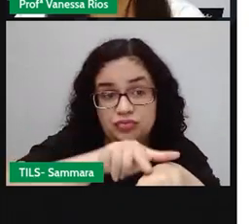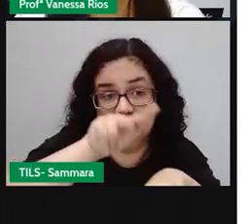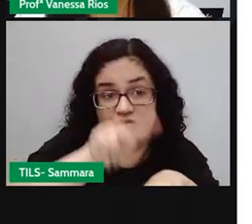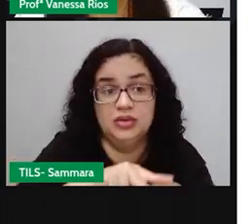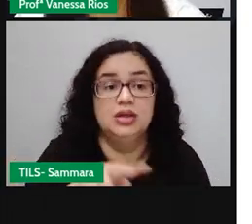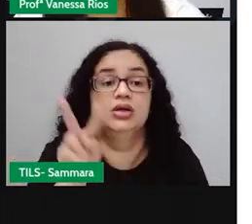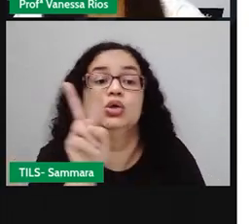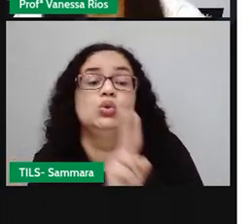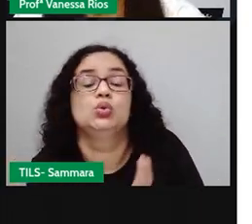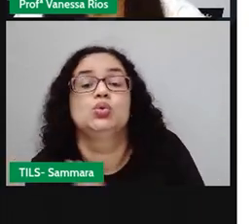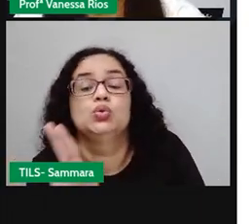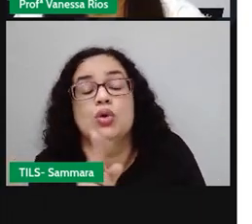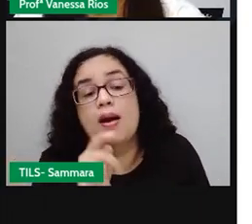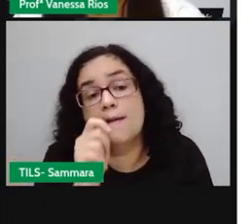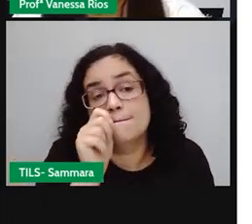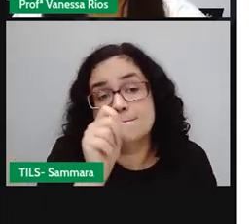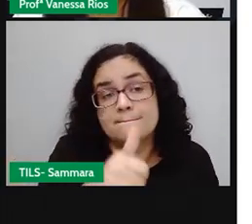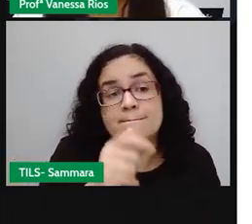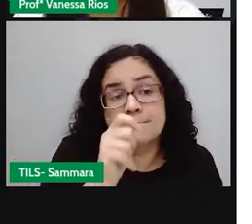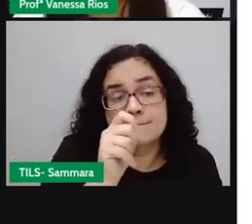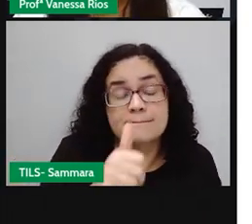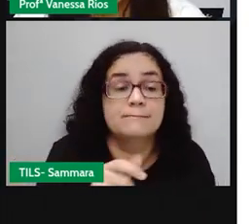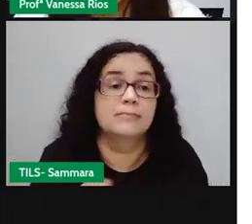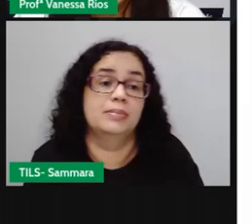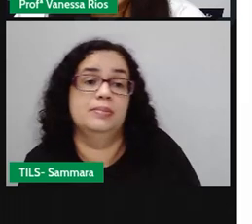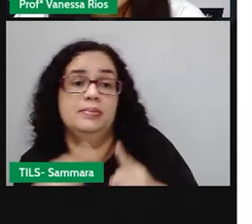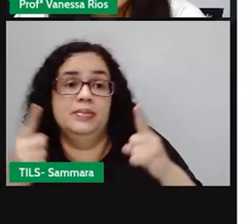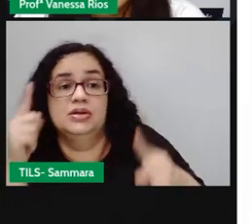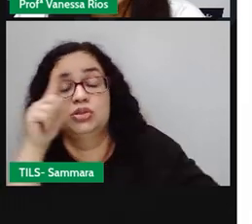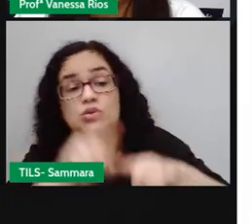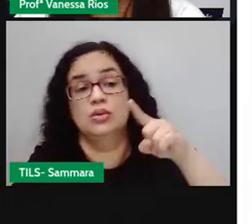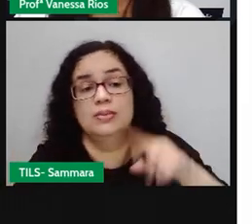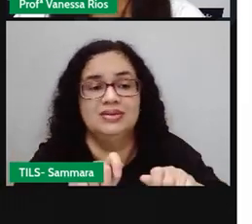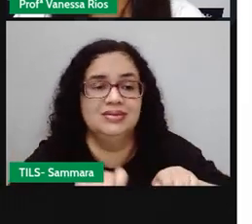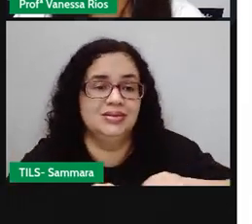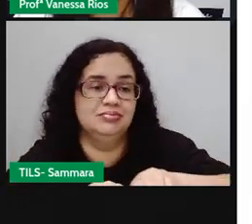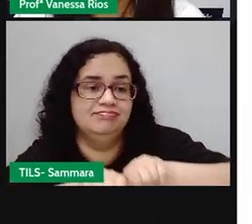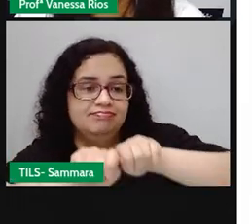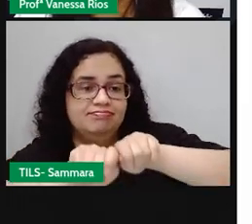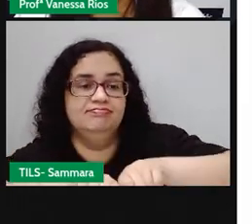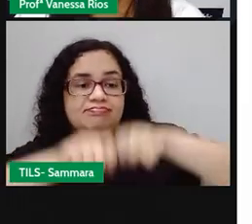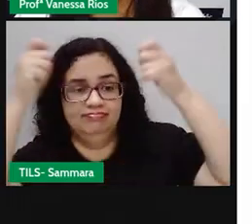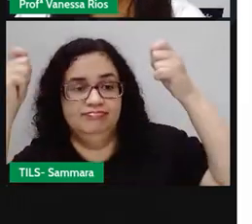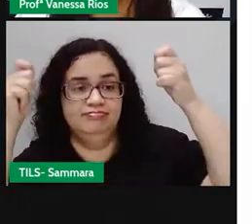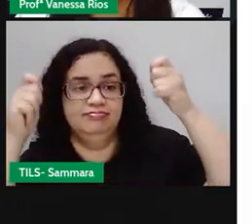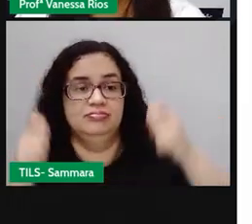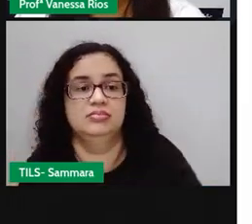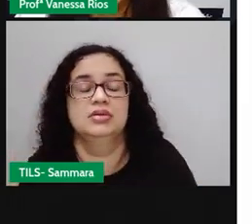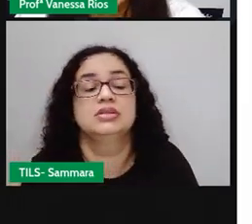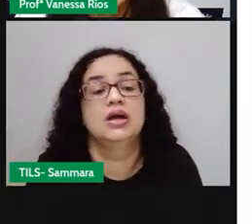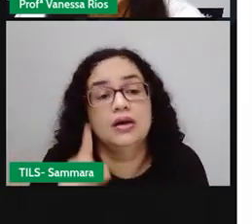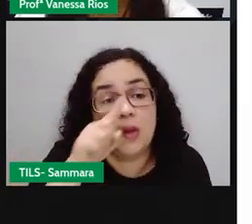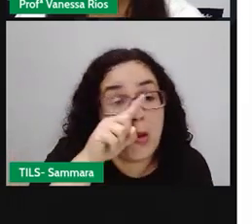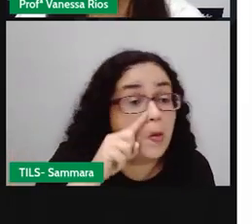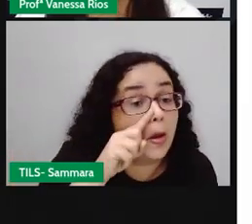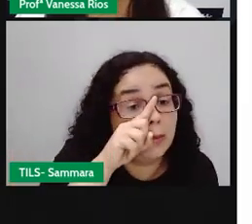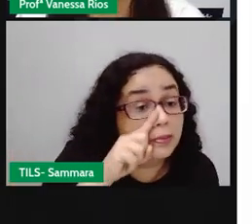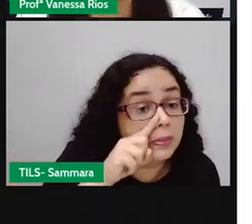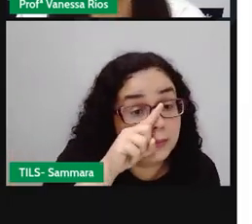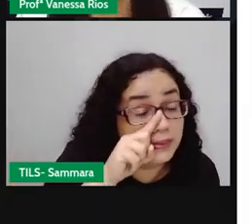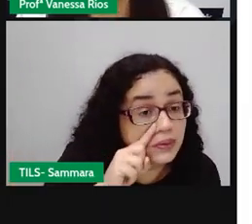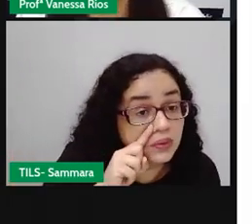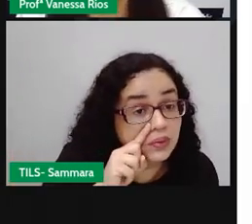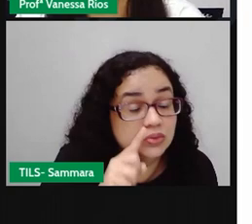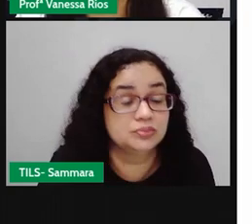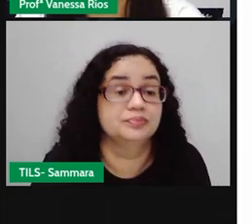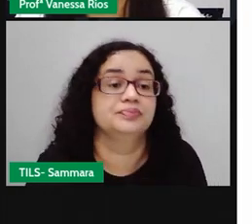é utilizado aí na bolinha de gude. Mas ele é um material que quebra, e quebrando, ele vai oferecer risco de corte, né? Que vai